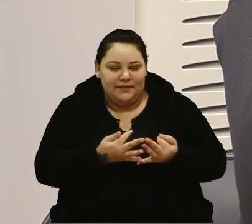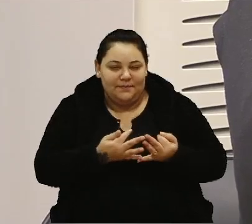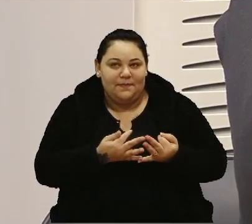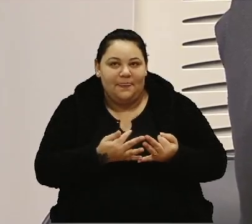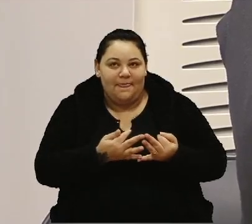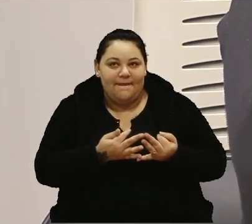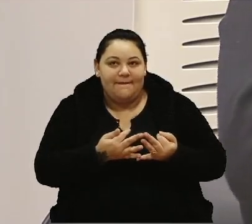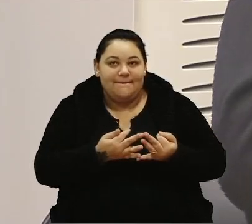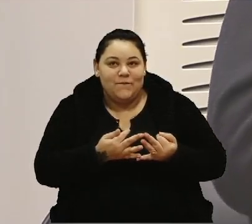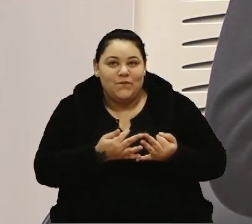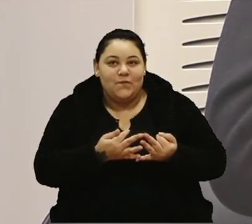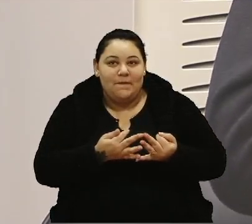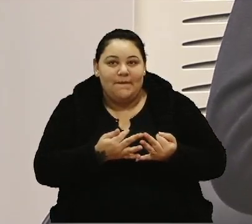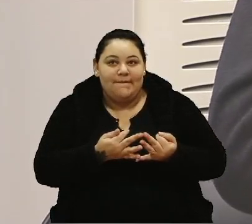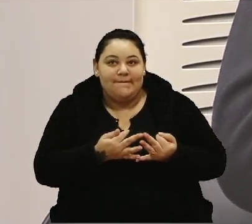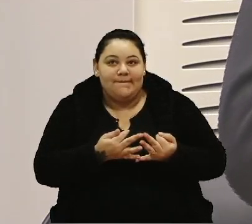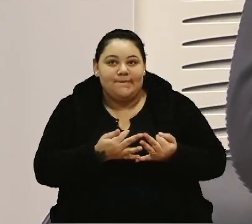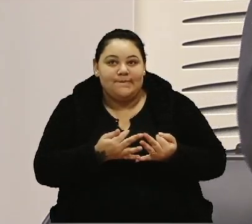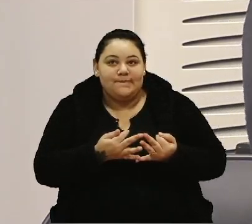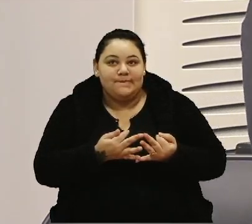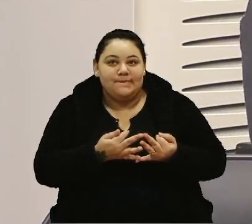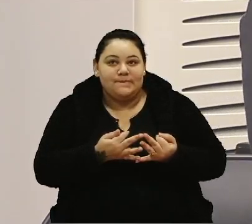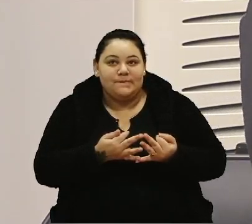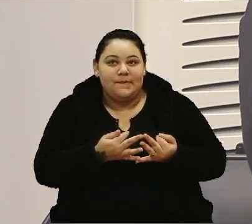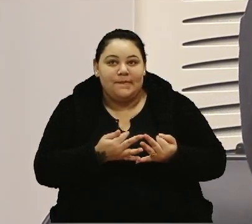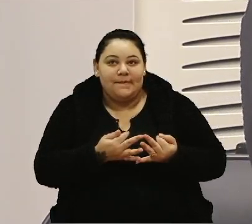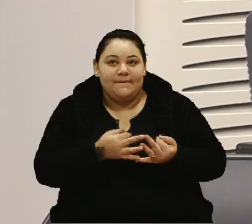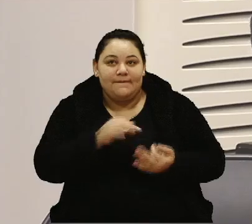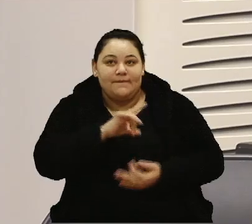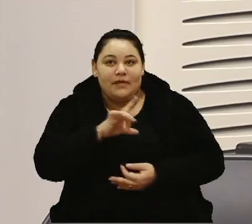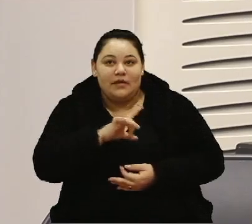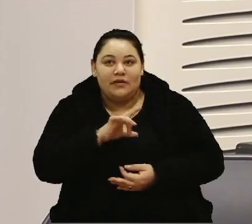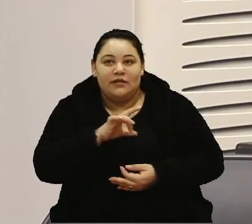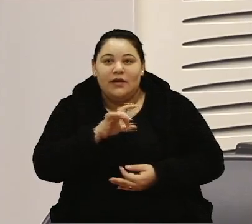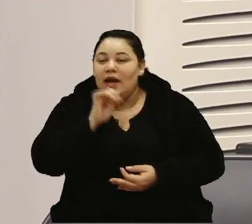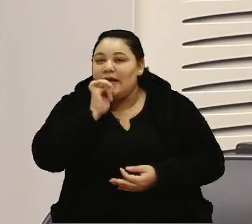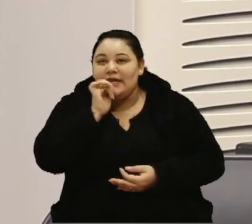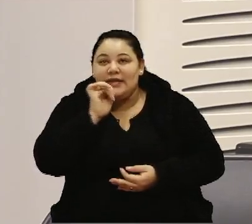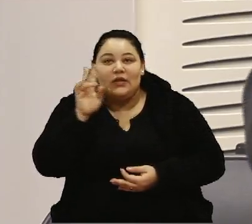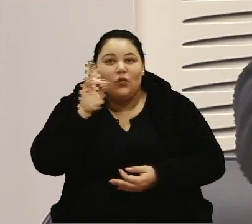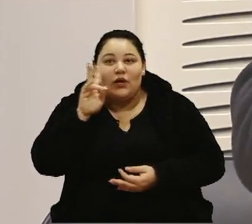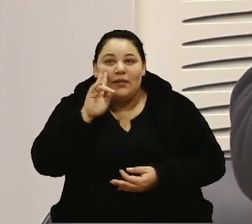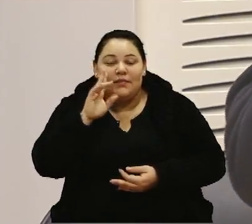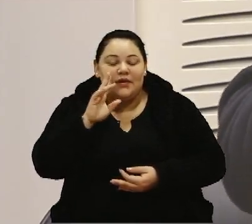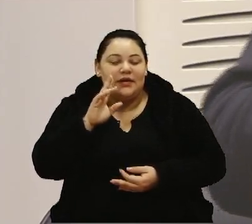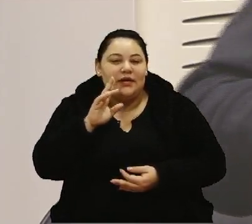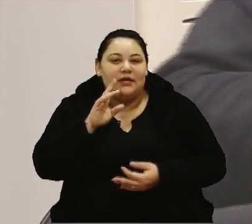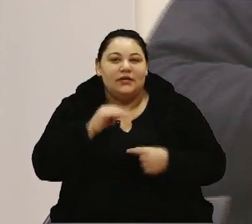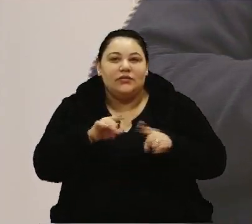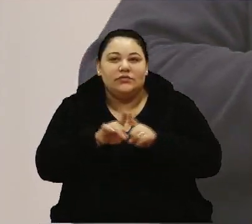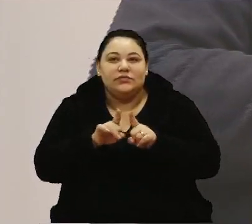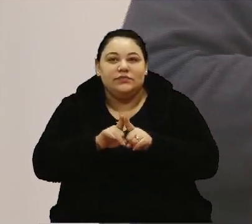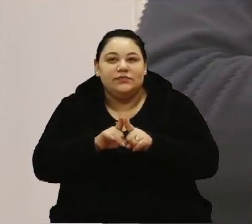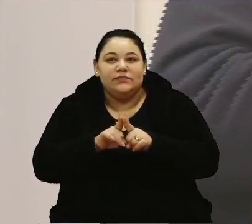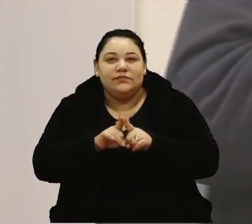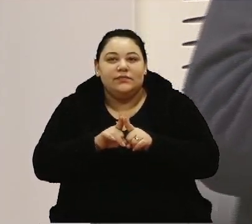Quem, a turma mais antiga, não lembra do comissário Moerê, ou